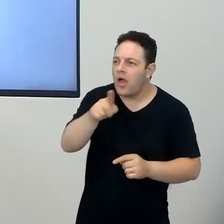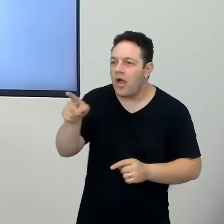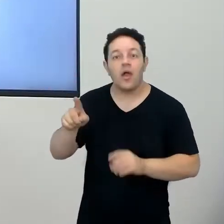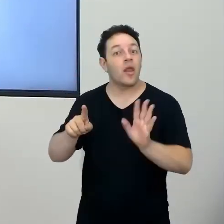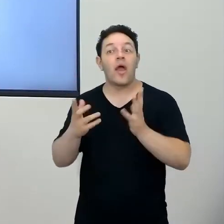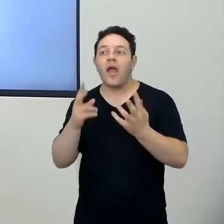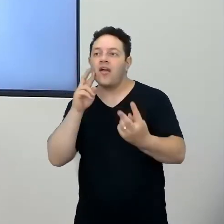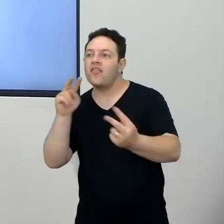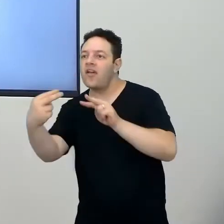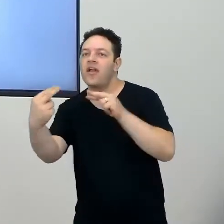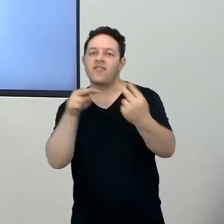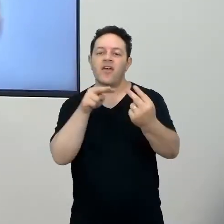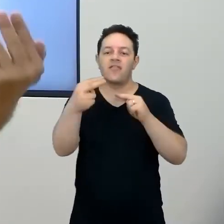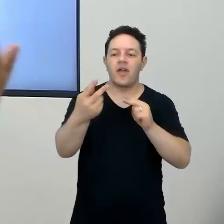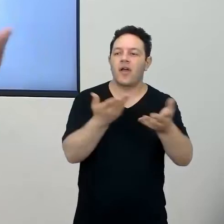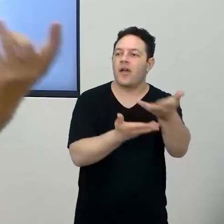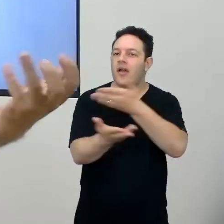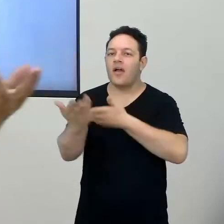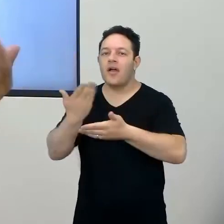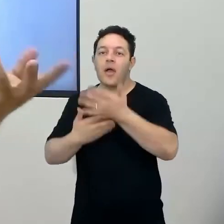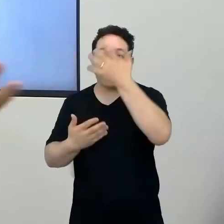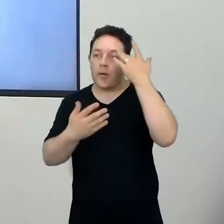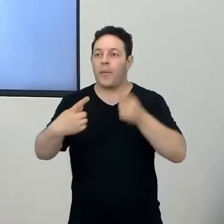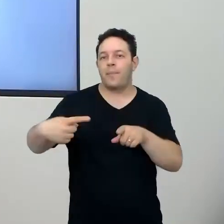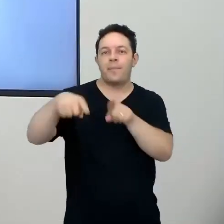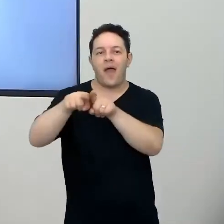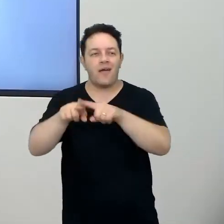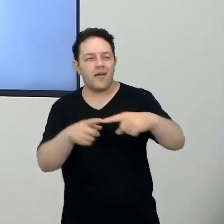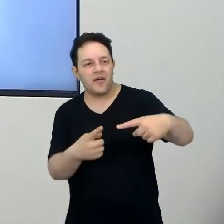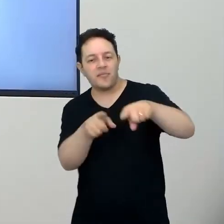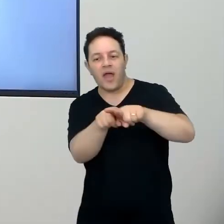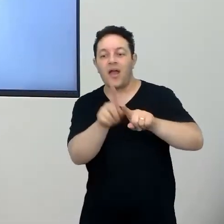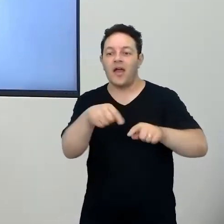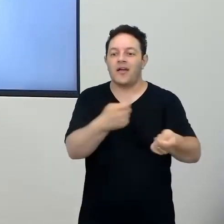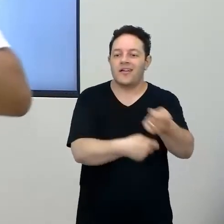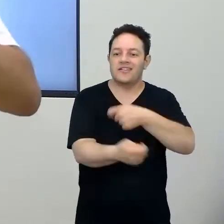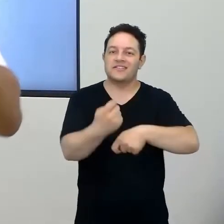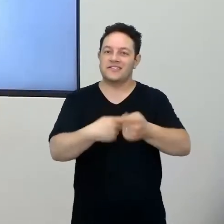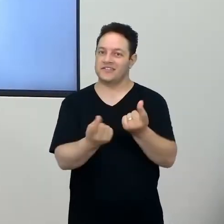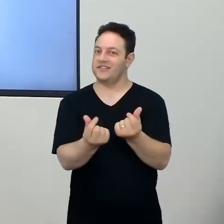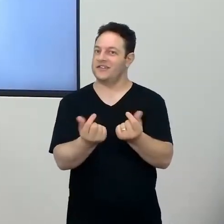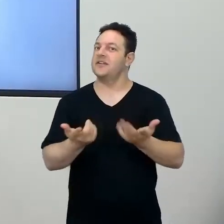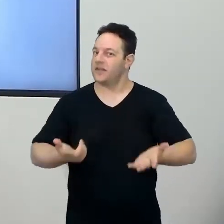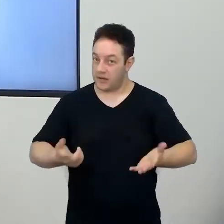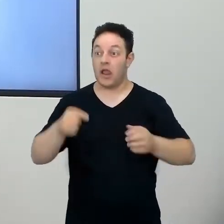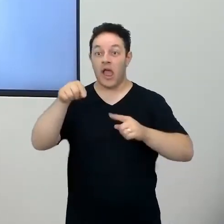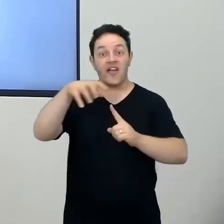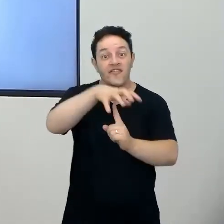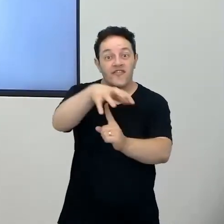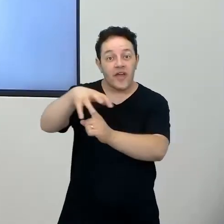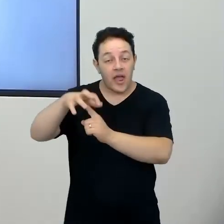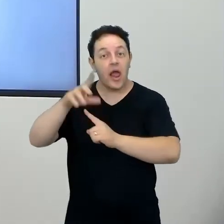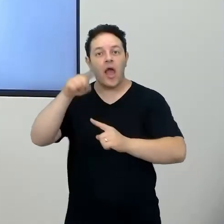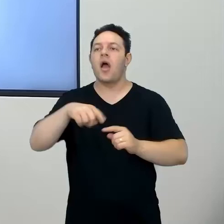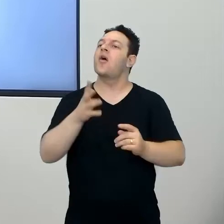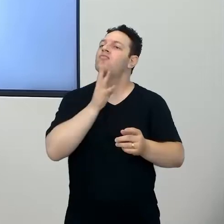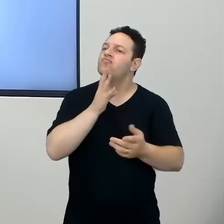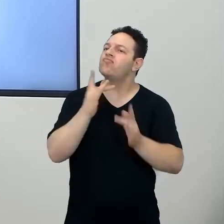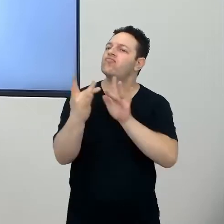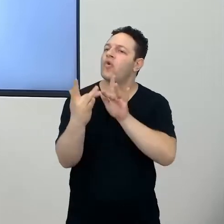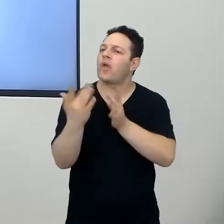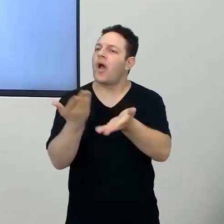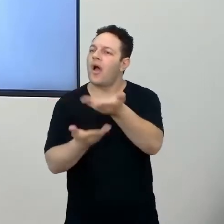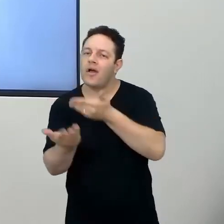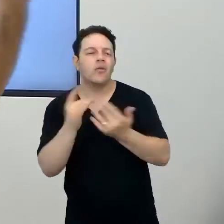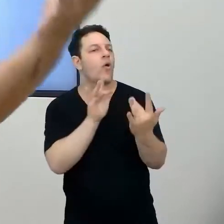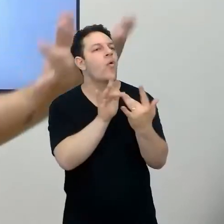conhecer pessoas, né? Conhecer parceiros, né? Parceiros de negócio. Então, essas feiras, elas funcionam justamente para isso, para